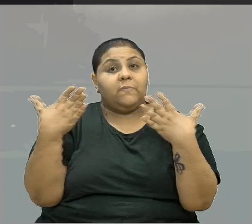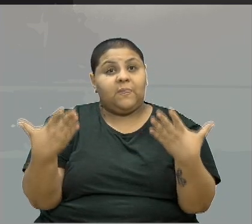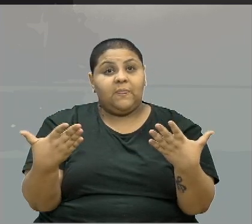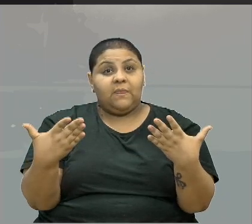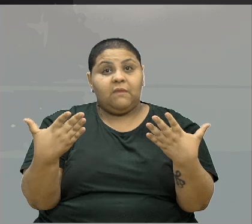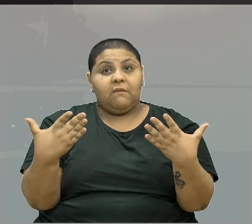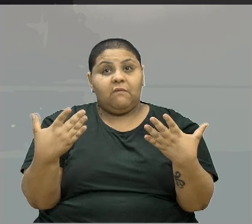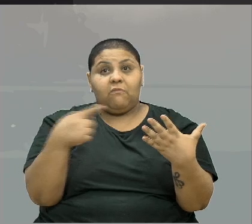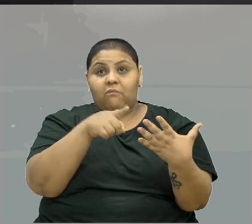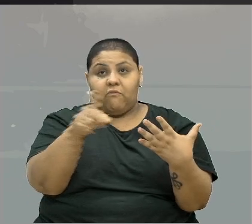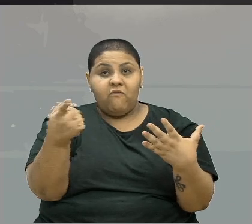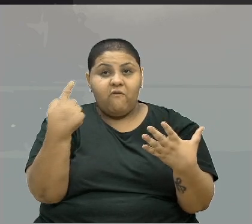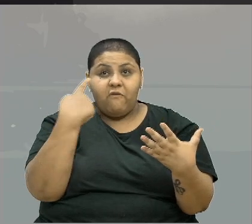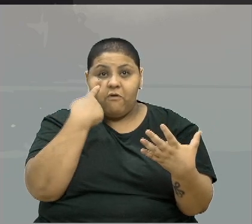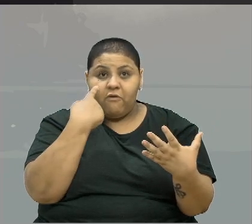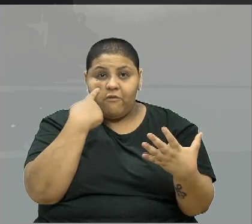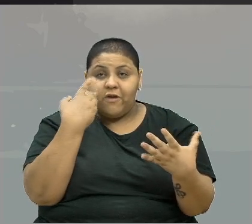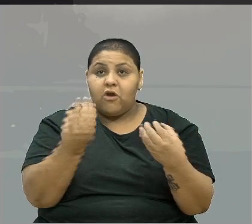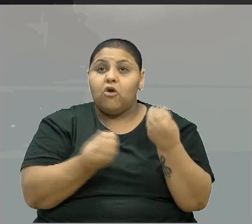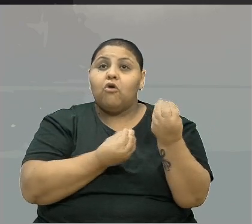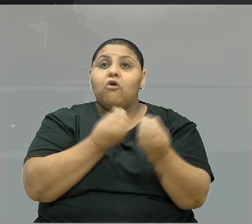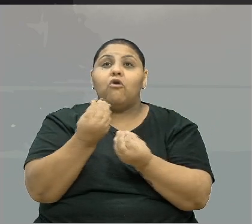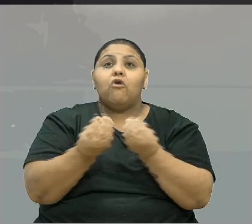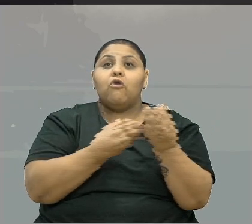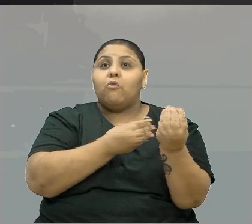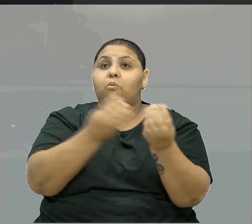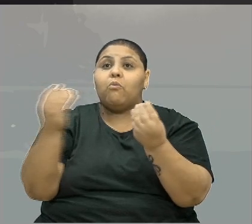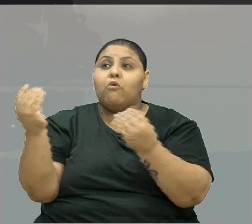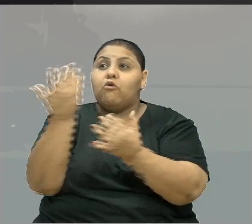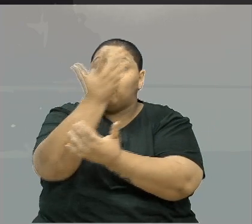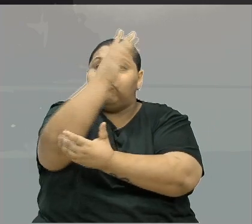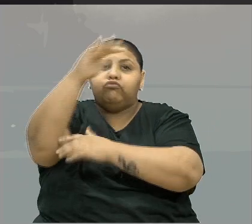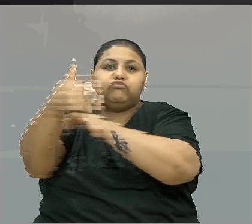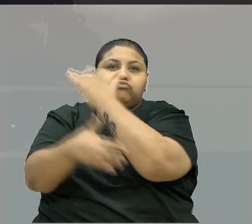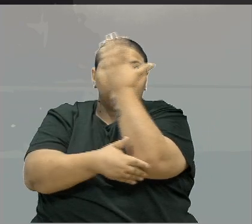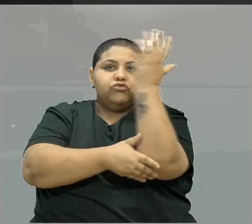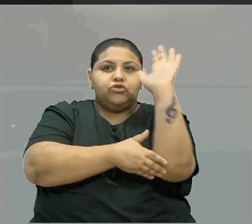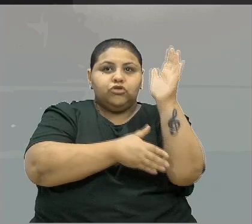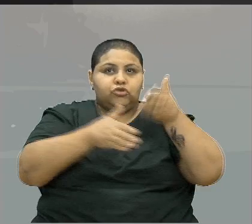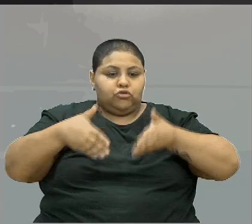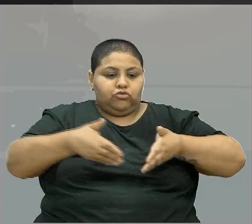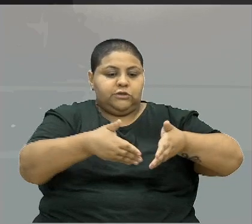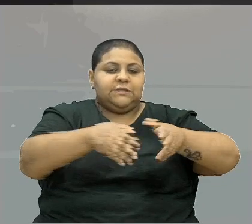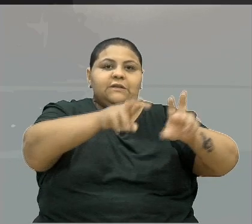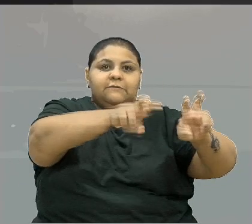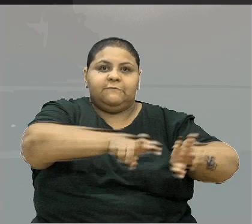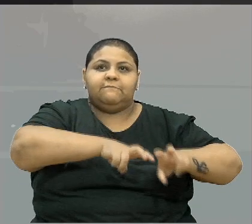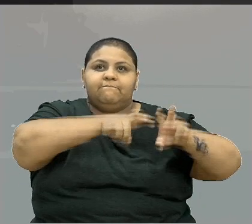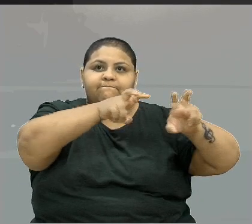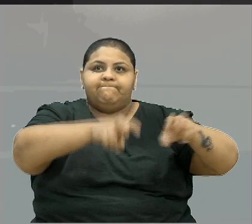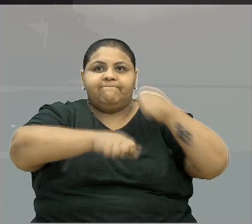senhores e senhoras veem a situação que muitas árvores de muitas estradas no interior estão. As